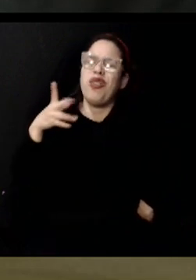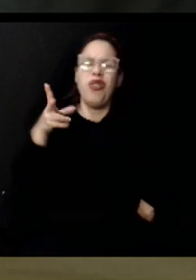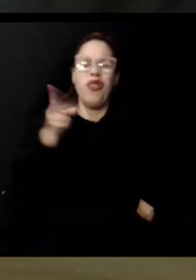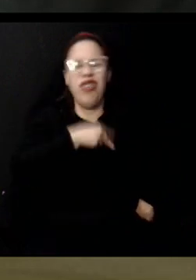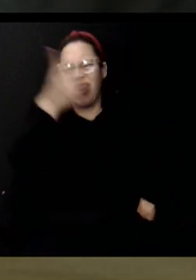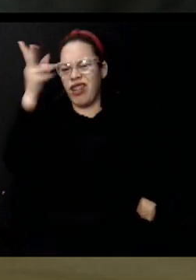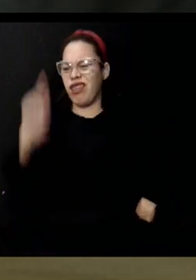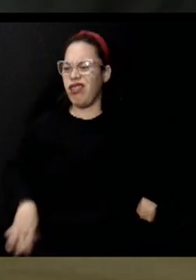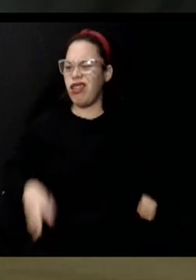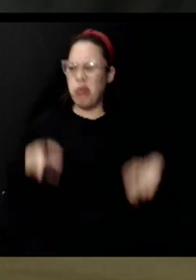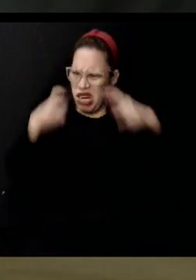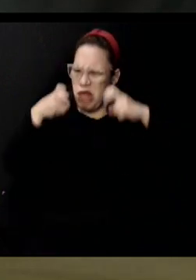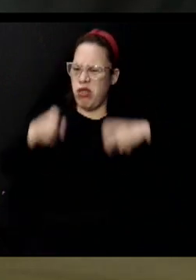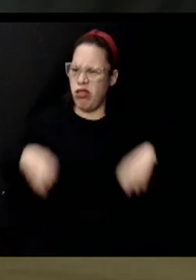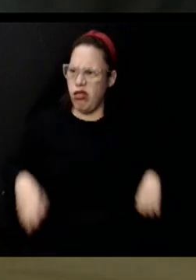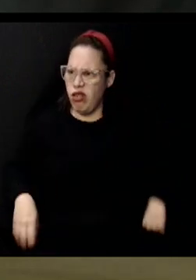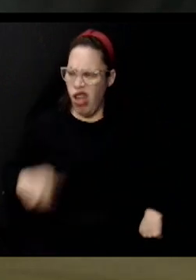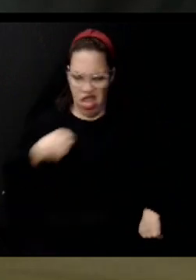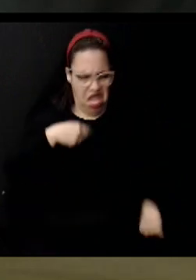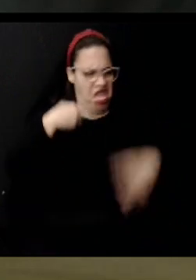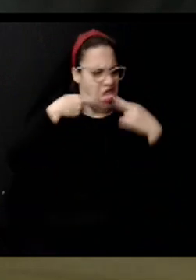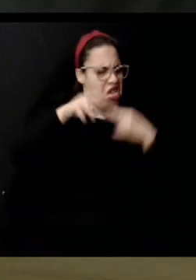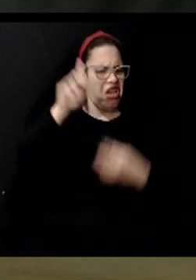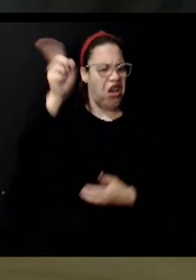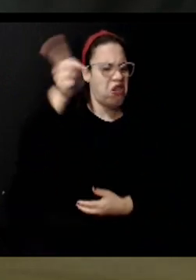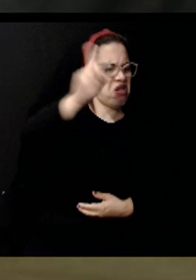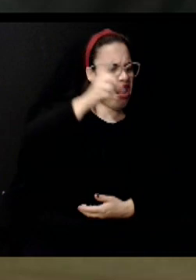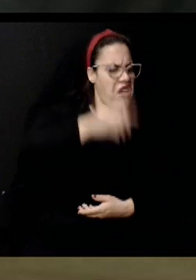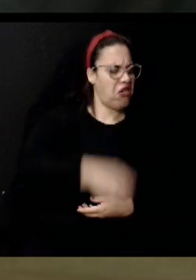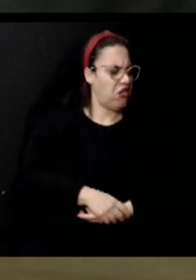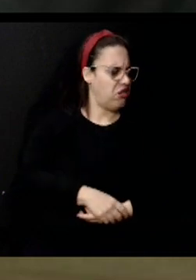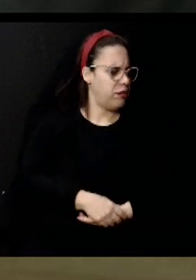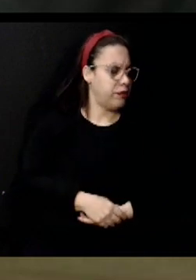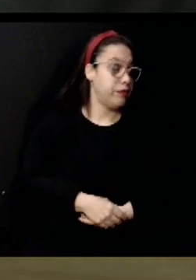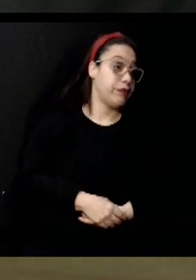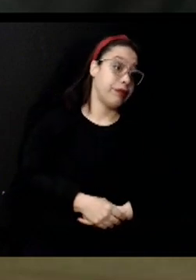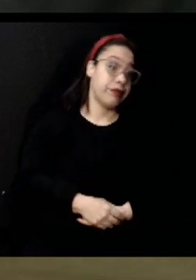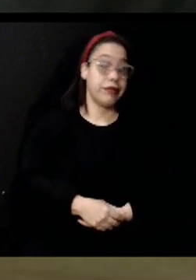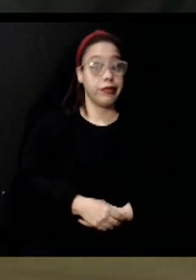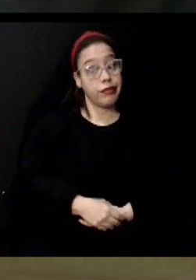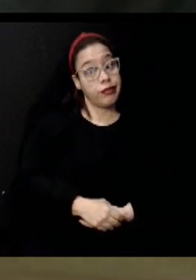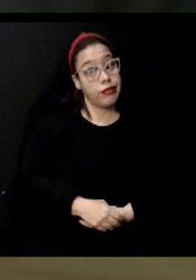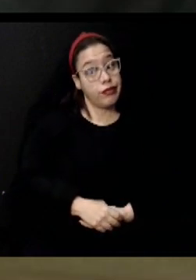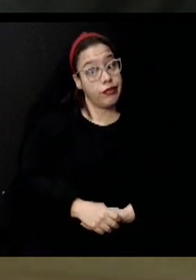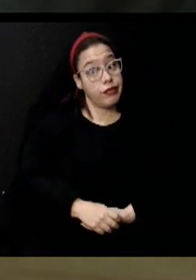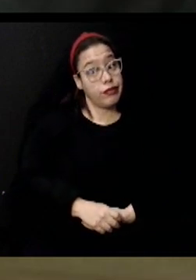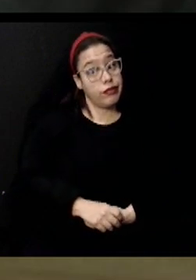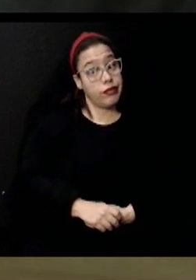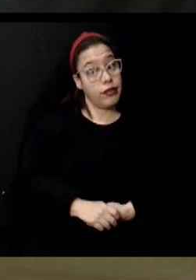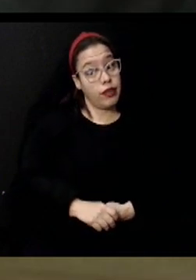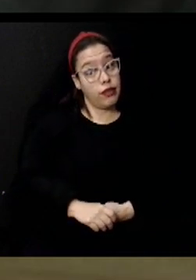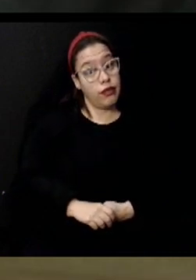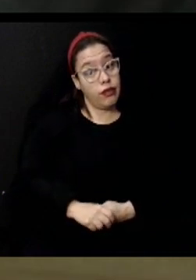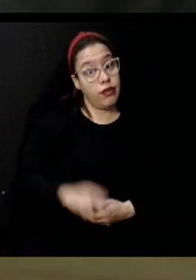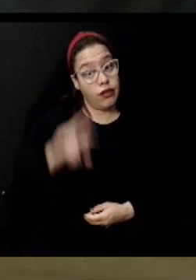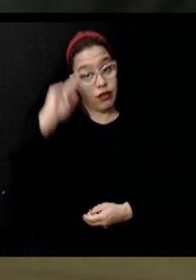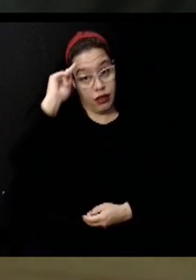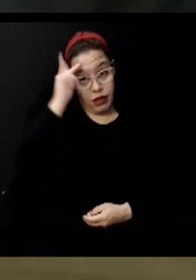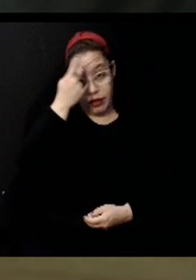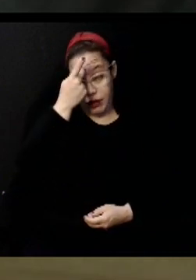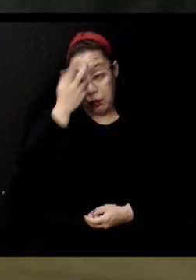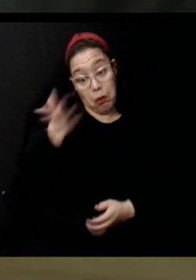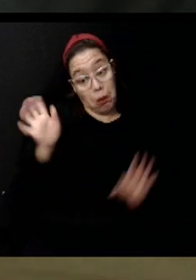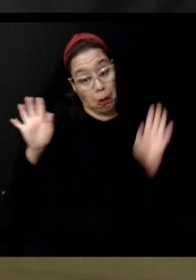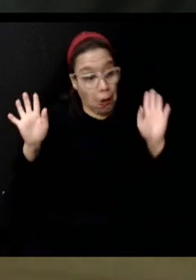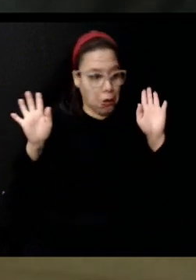Aí a pessoa vai falando: "Eu reclamando? Não tô". E aí, de repente, pode ser que você vire uma chave. Agora, não sei que chave vai virar, né? Aí é com